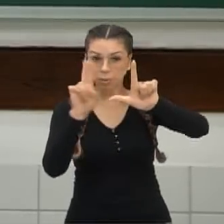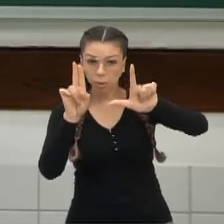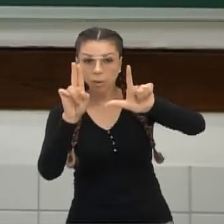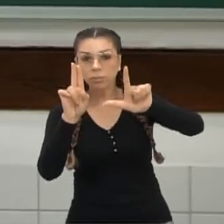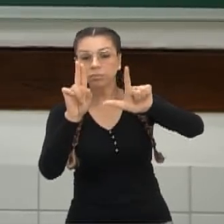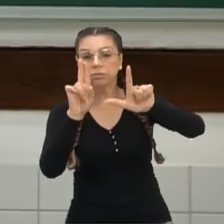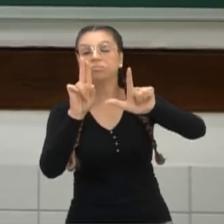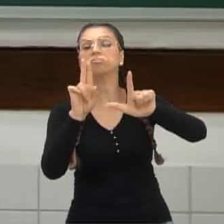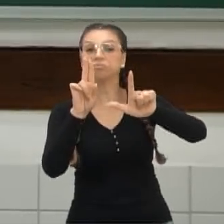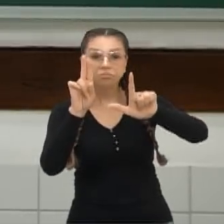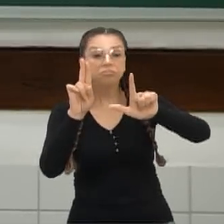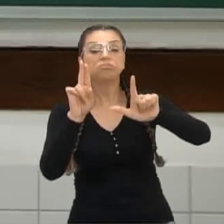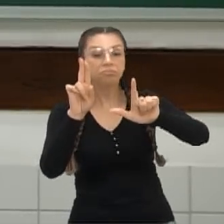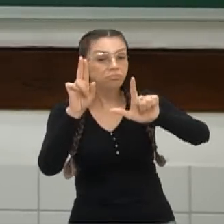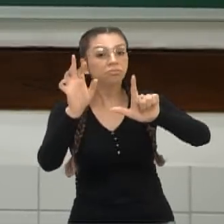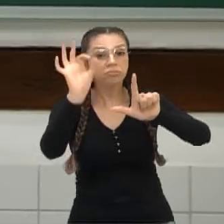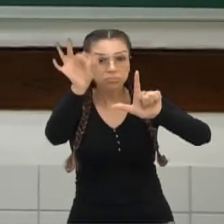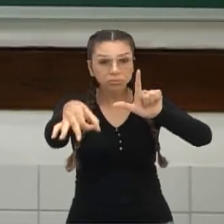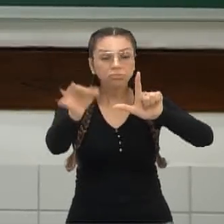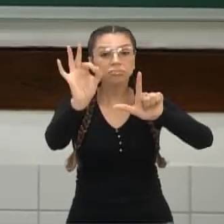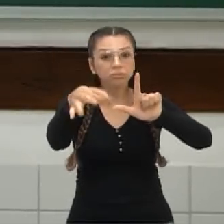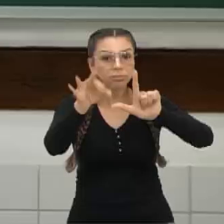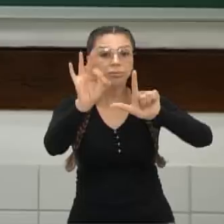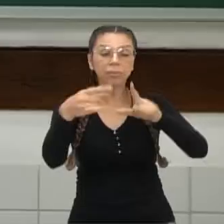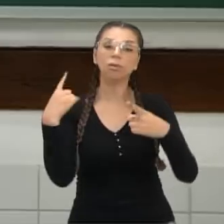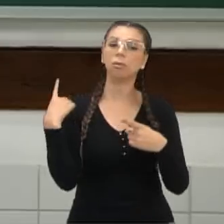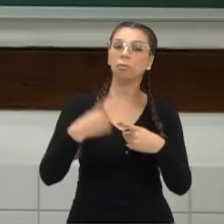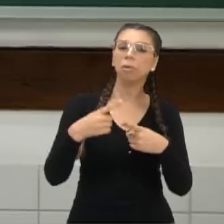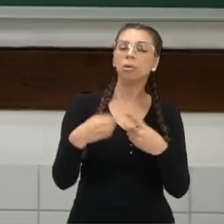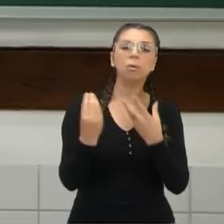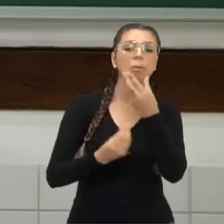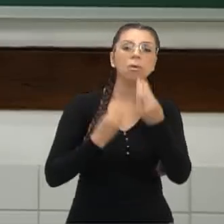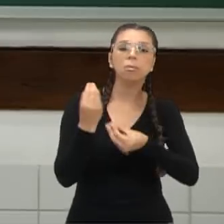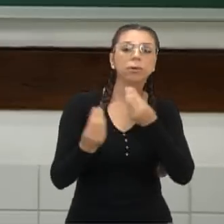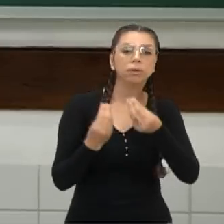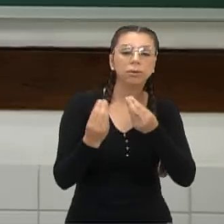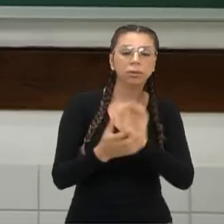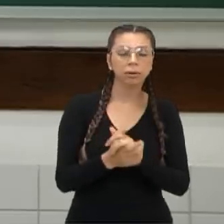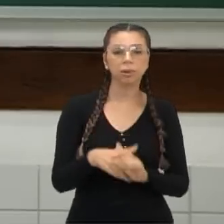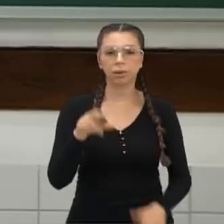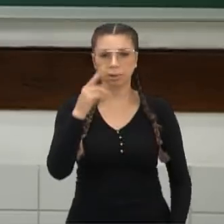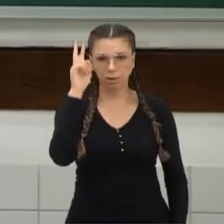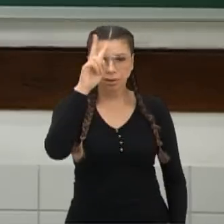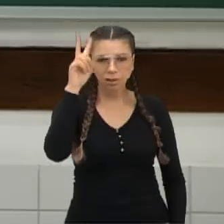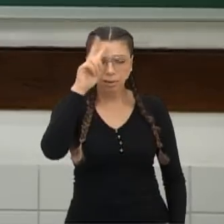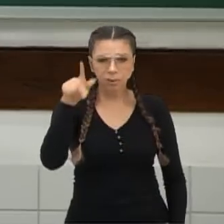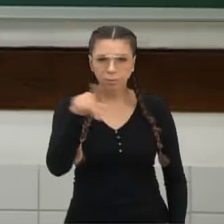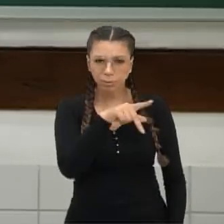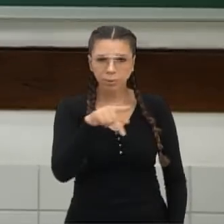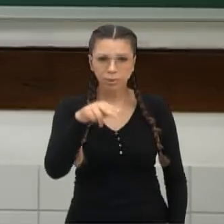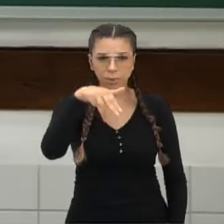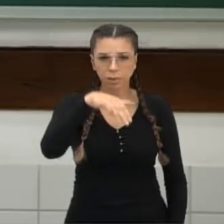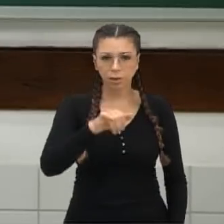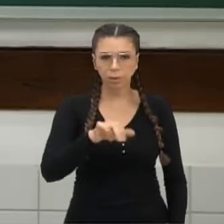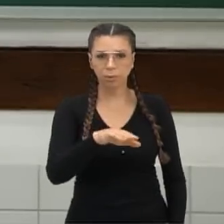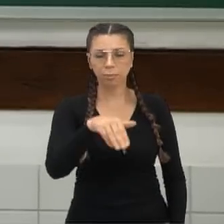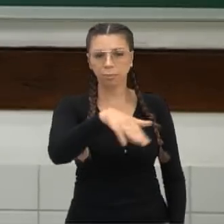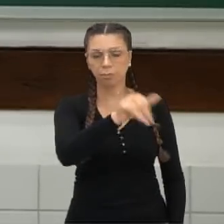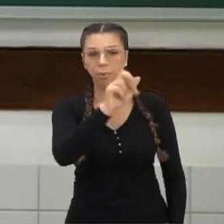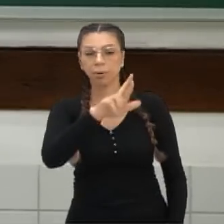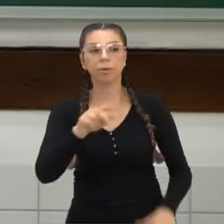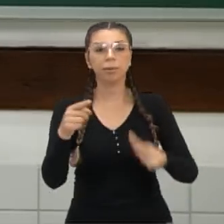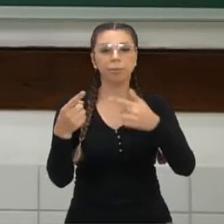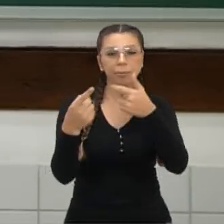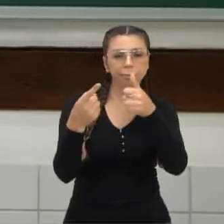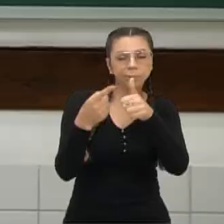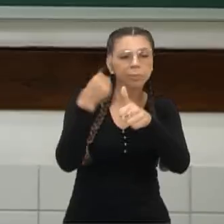Isso mesmo. Mas como que é esse endereço? Lembra que a professora Neumar já falou bastante com vocês. A gente olha primeiro a